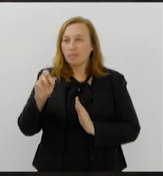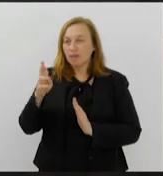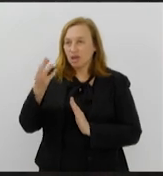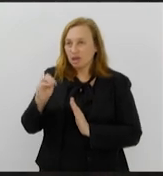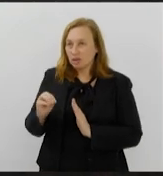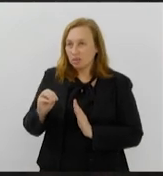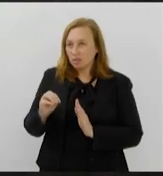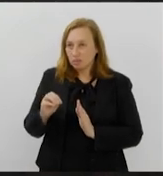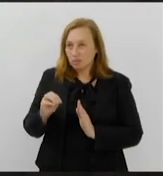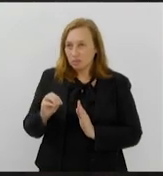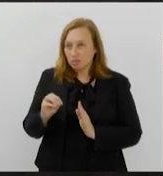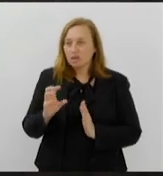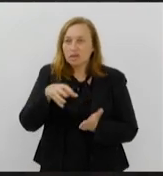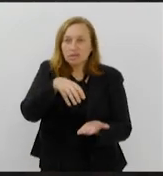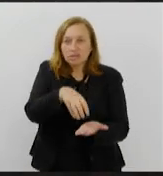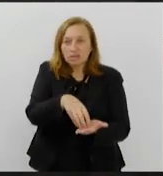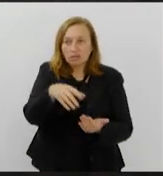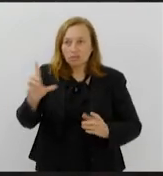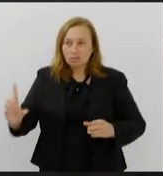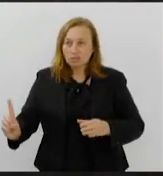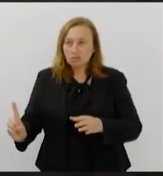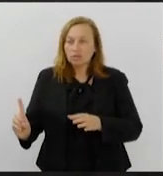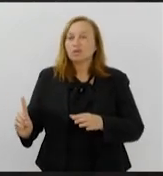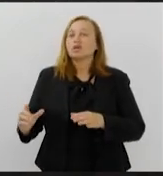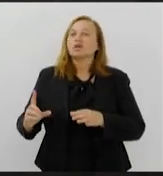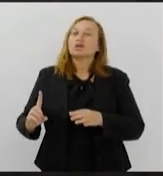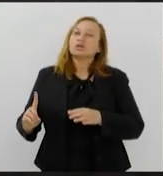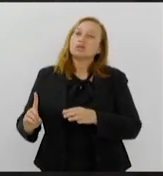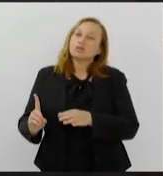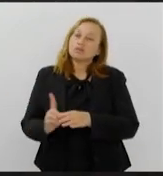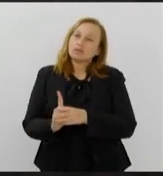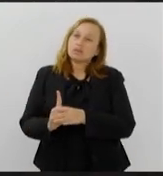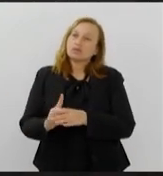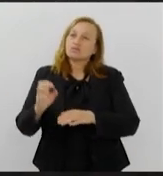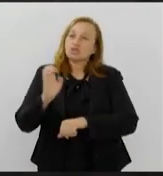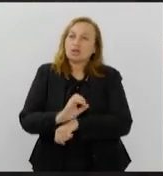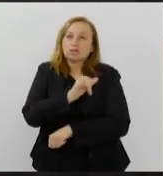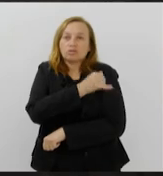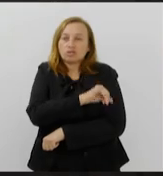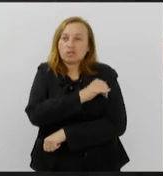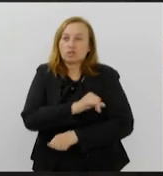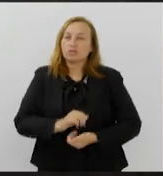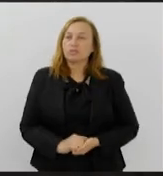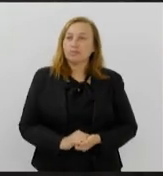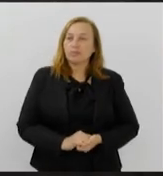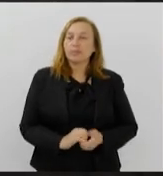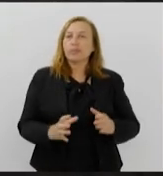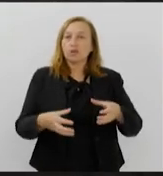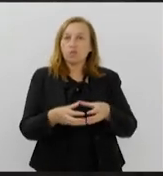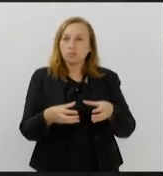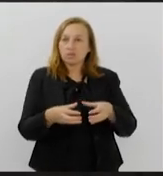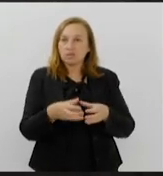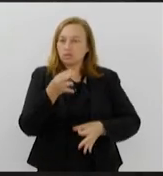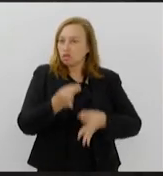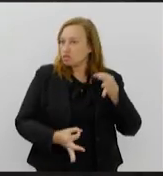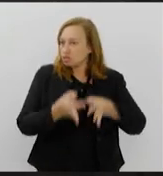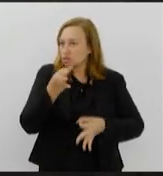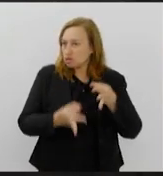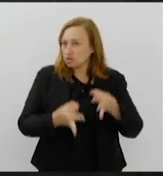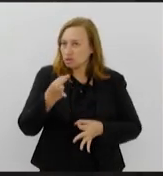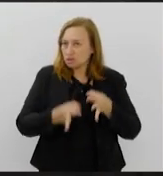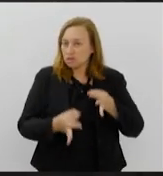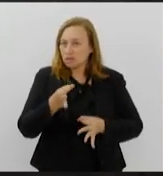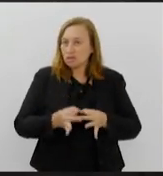de passagem e centros de acolhimento no âmbito do Estado do Rio de Janeiro. Pareceres das comissões Constituição e Justiça